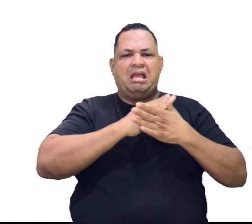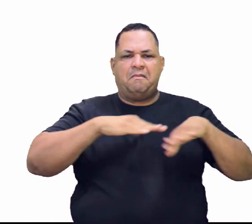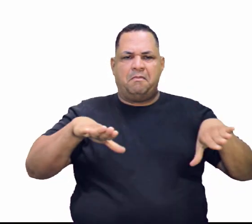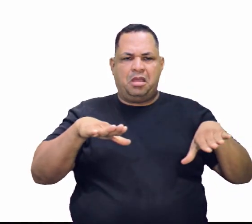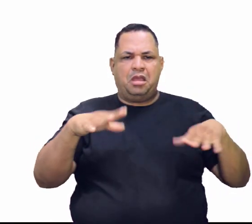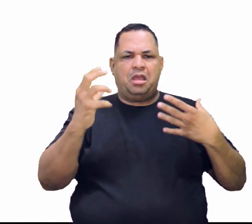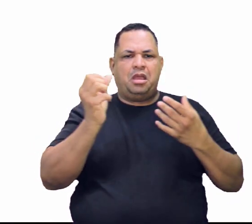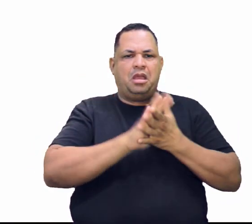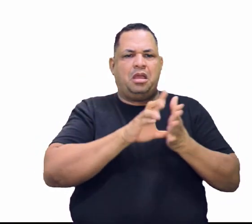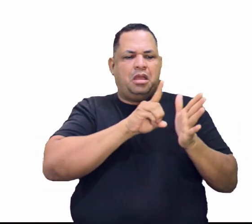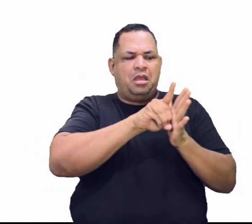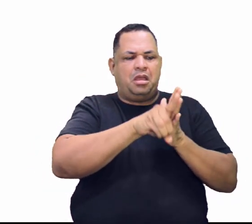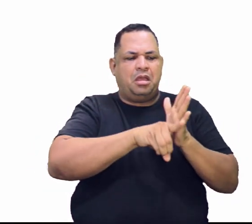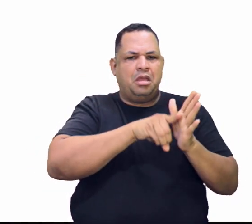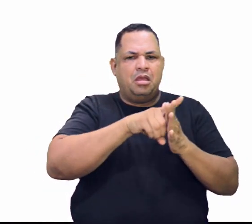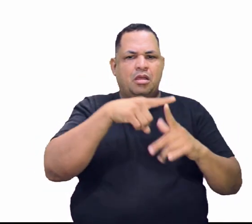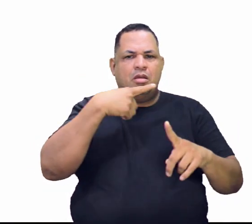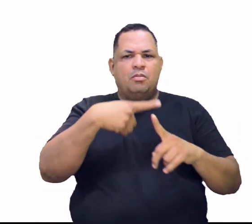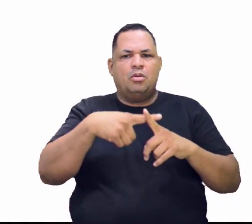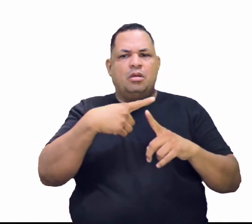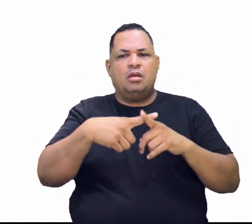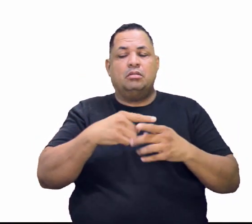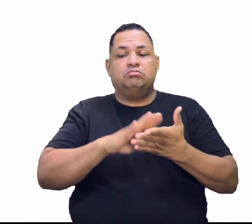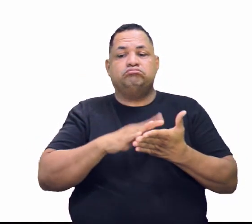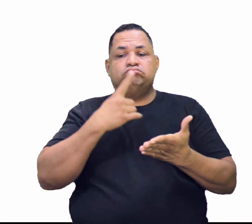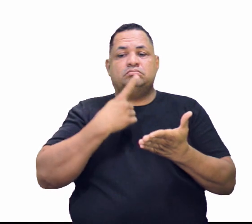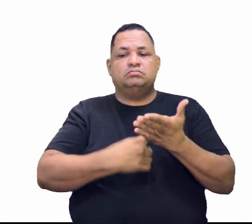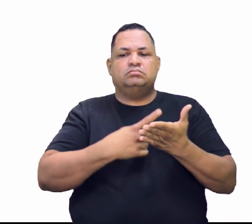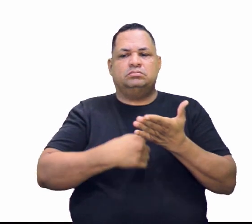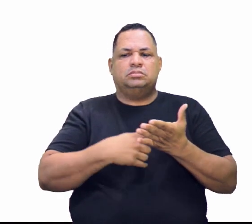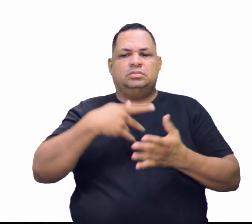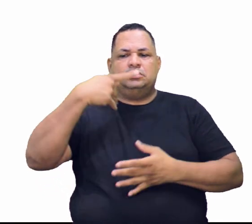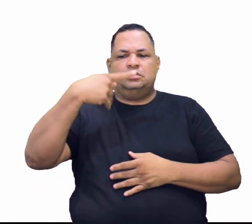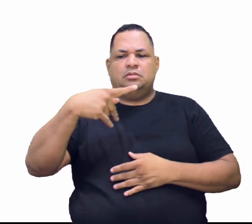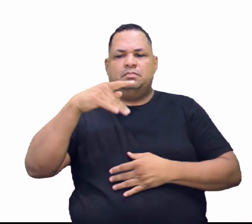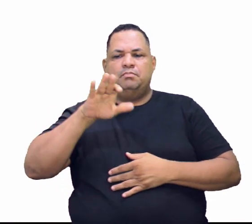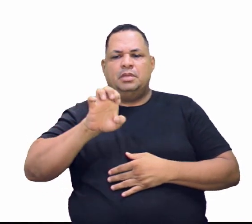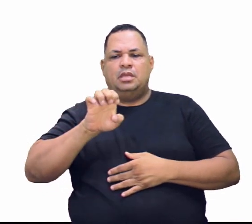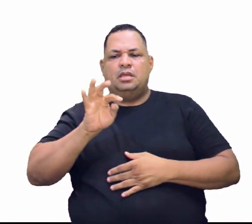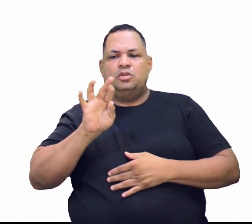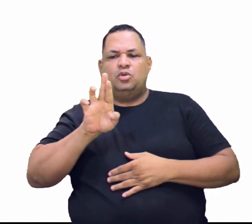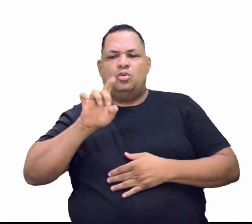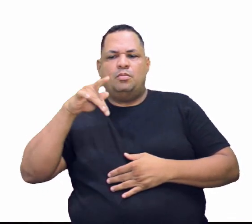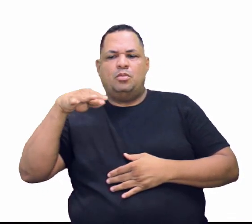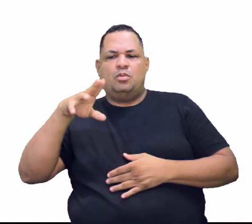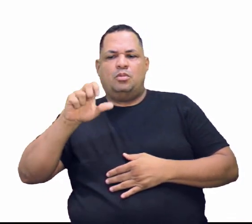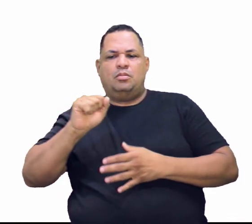Ferro de Mamoré, por força do Tratado de Petrópolis, que é de